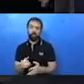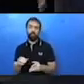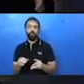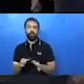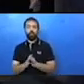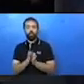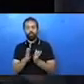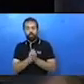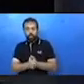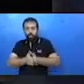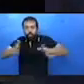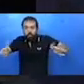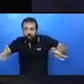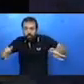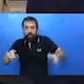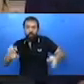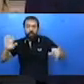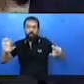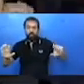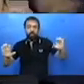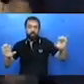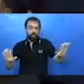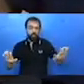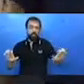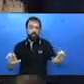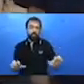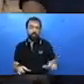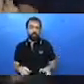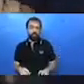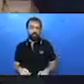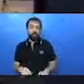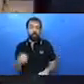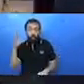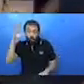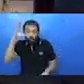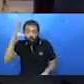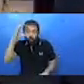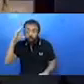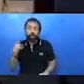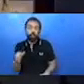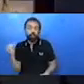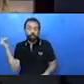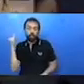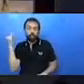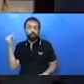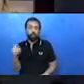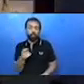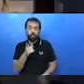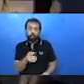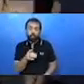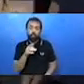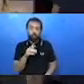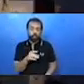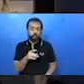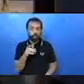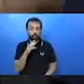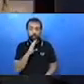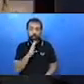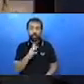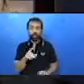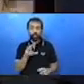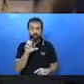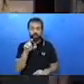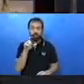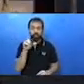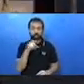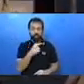mapa? Moçada, seja curioso. Você sabe que pássaro é esse? O que